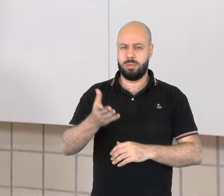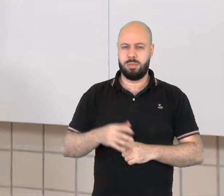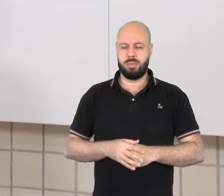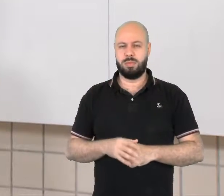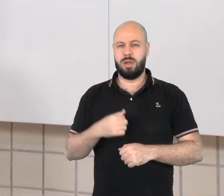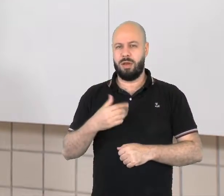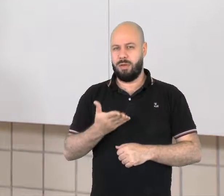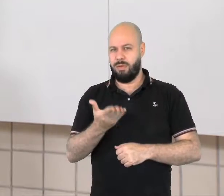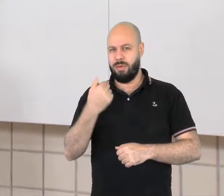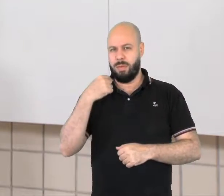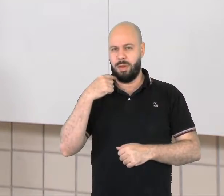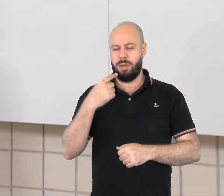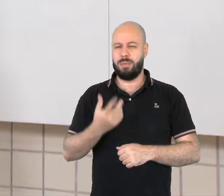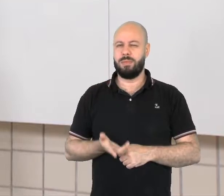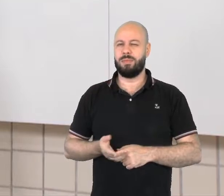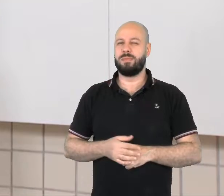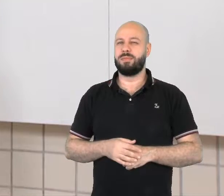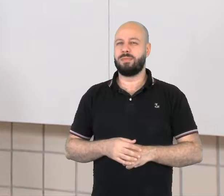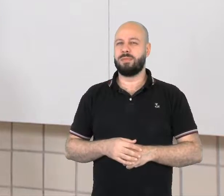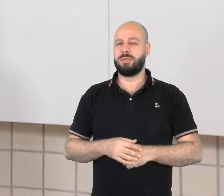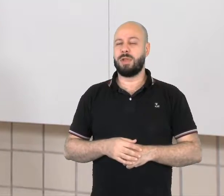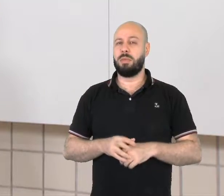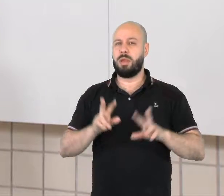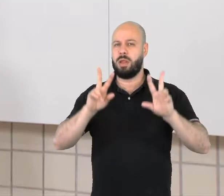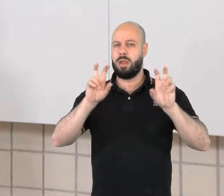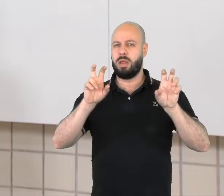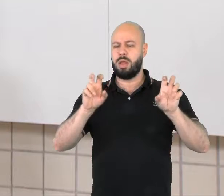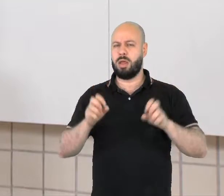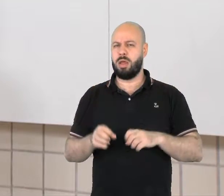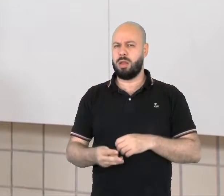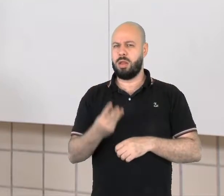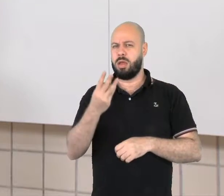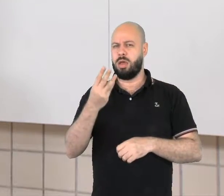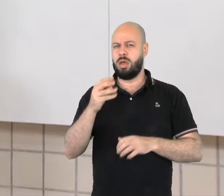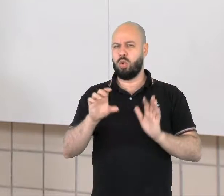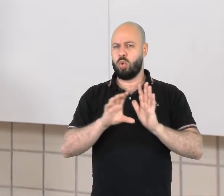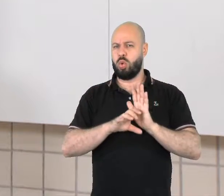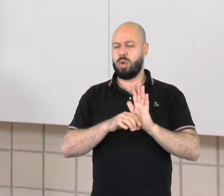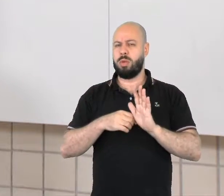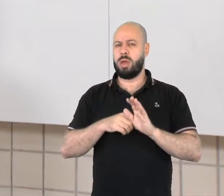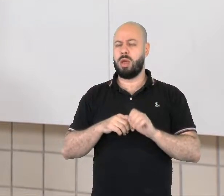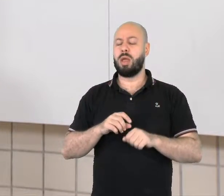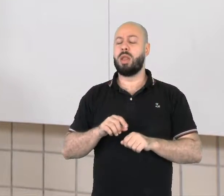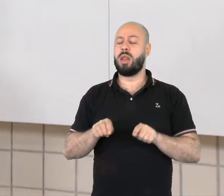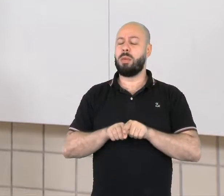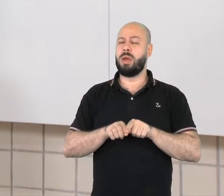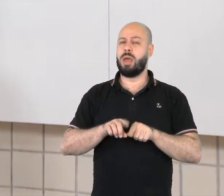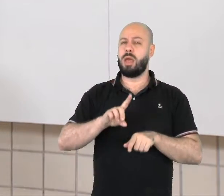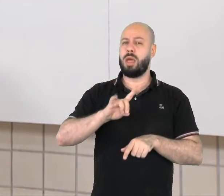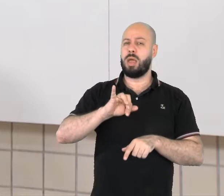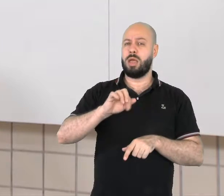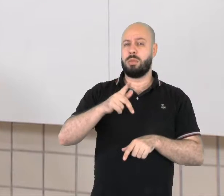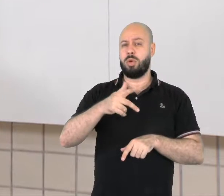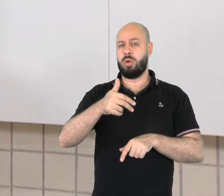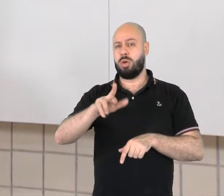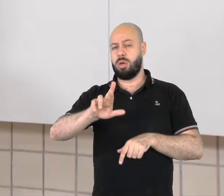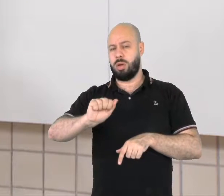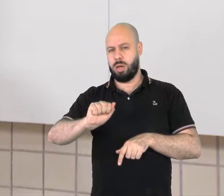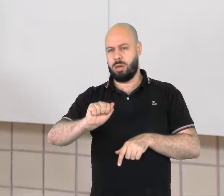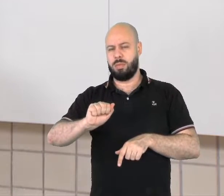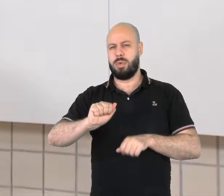lá? Tá dando uma observada nesses três conceitos e na questão da diáspora europeia, que tem tudo a ver com